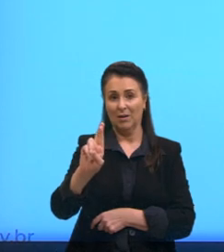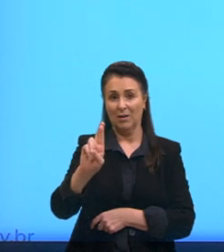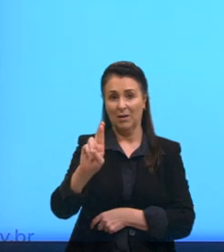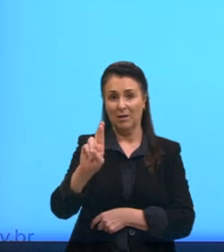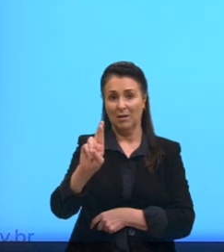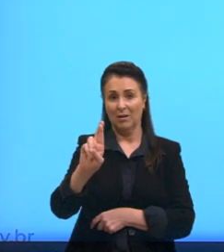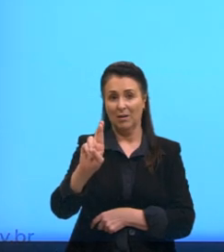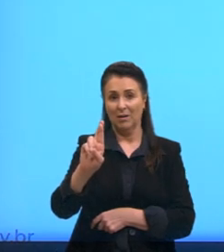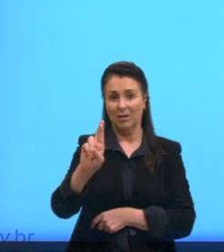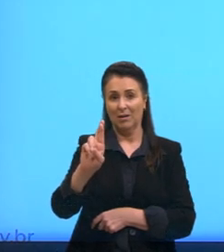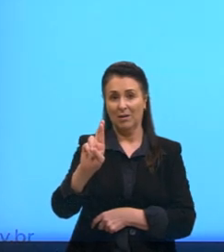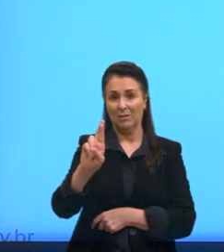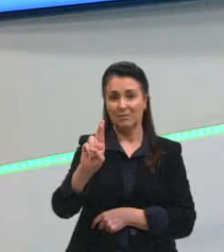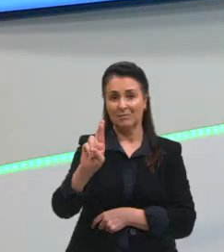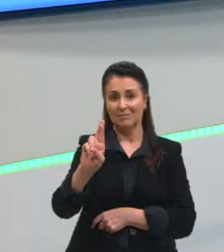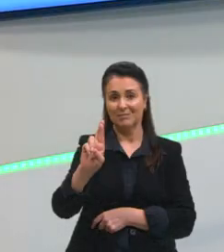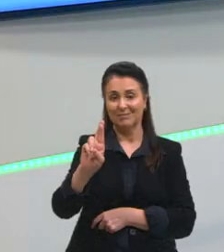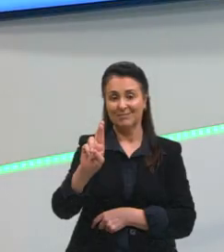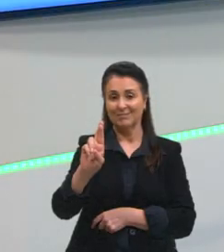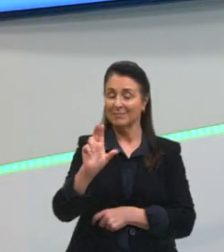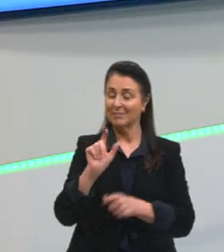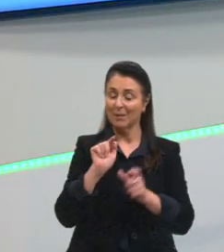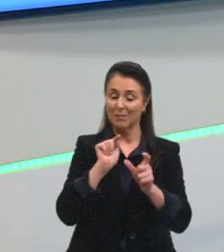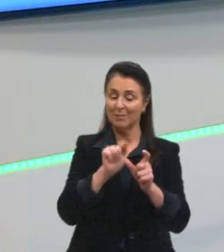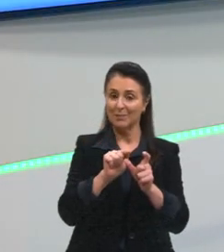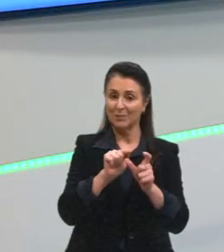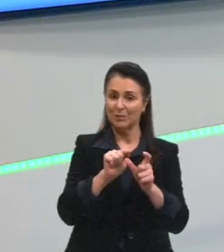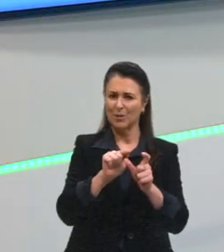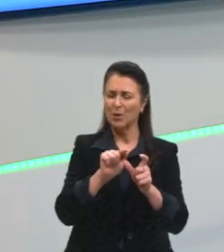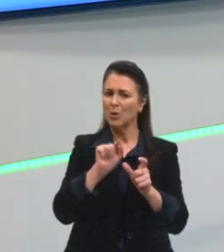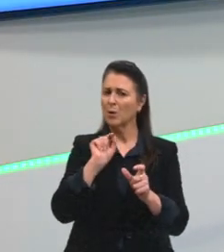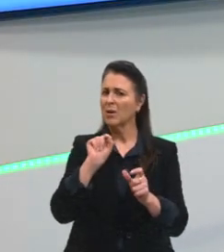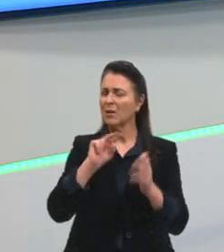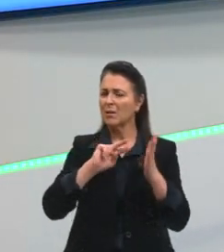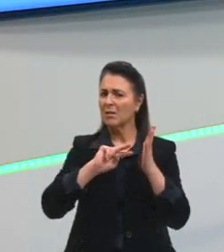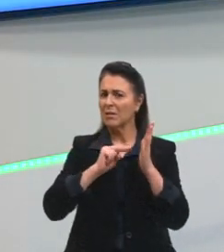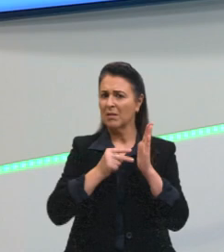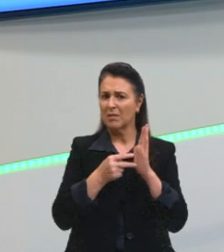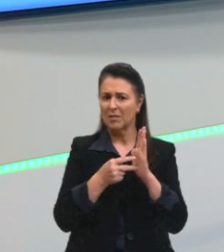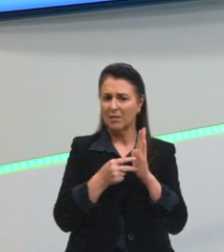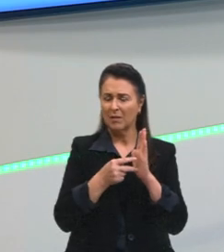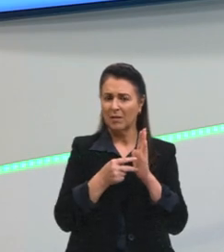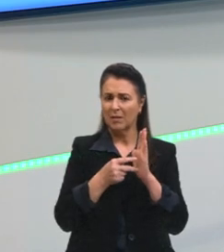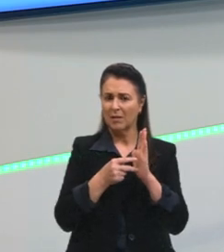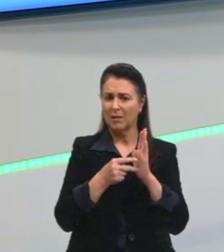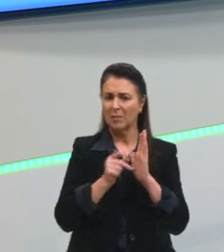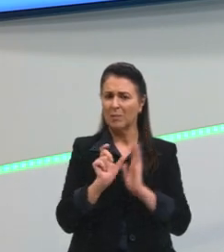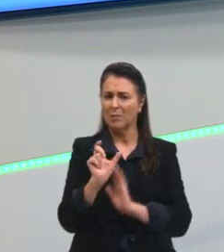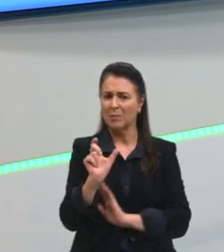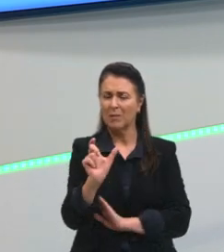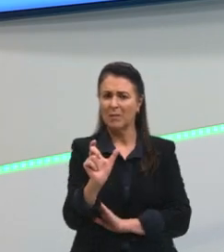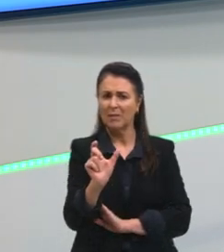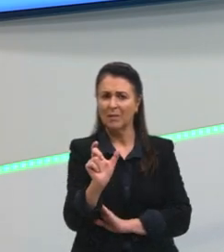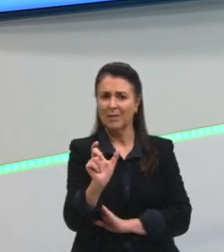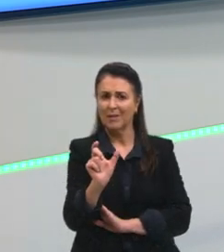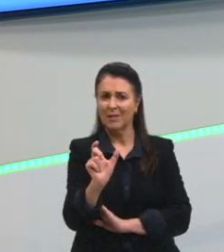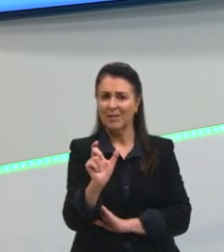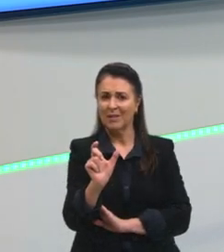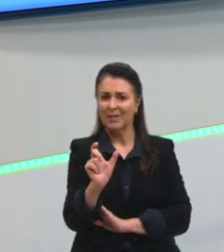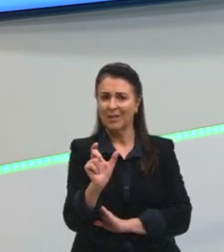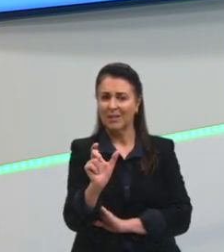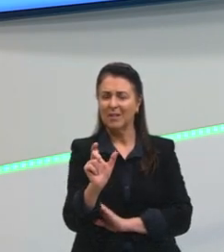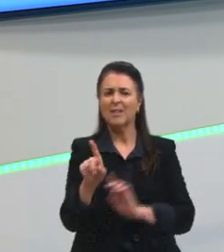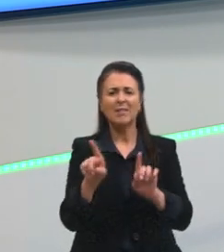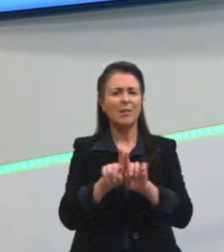r hamburguer hamburguer é uma palavra que está também